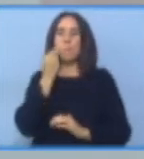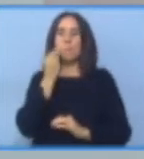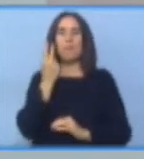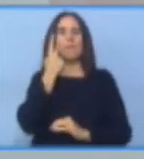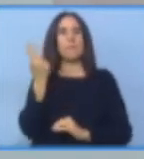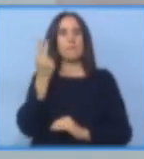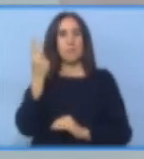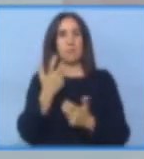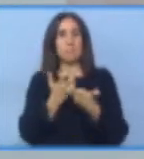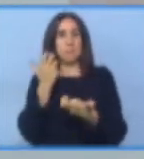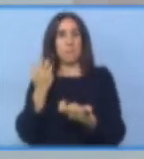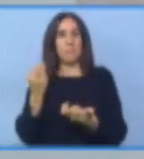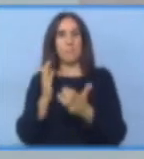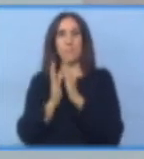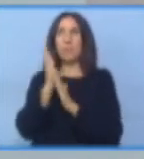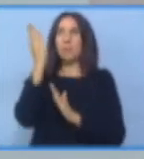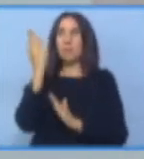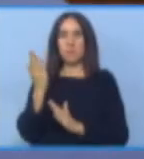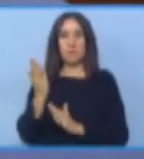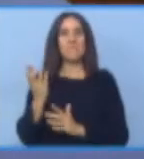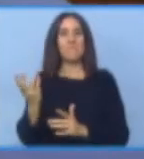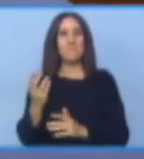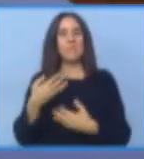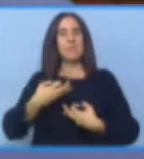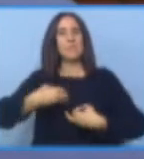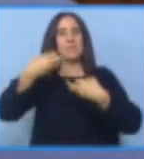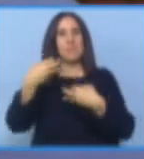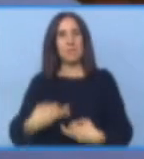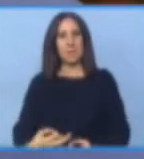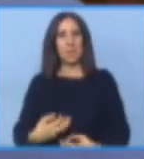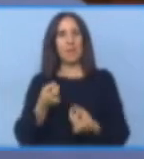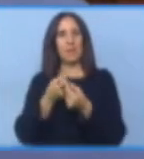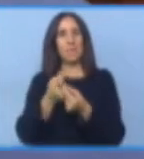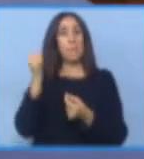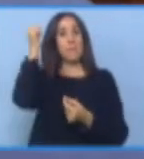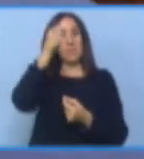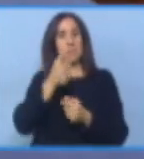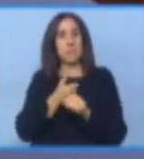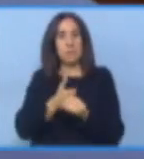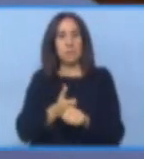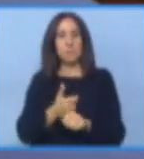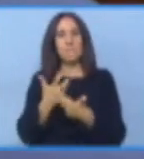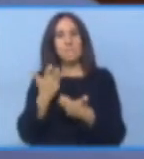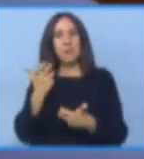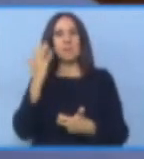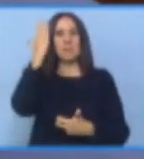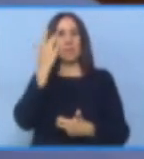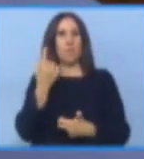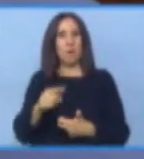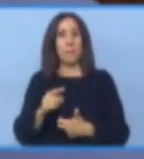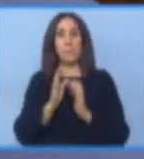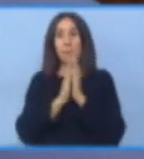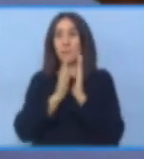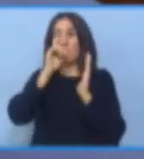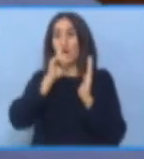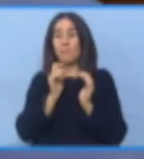vida se distinguiram e diante de Deus numa fidelidade próxima ao seu batismo e se distinguiram e são santos. A Igreja